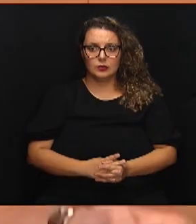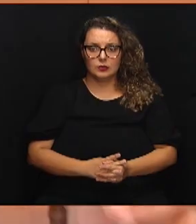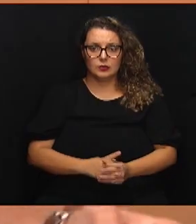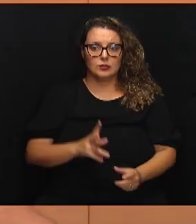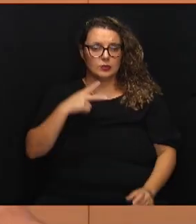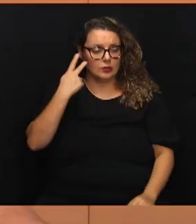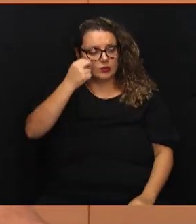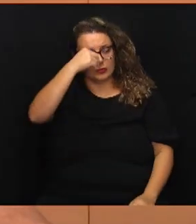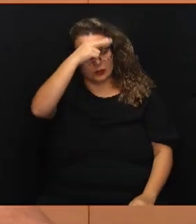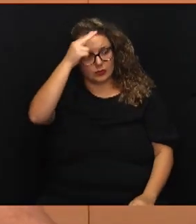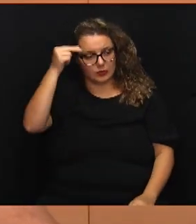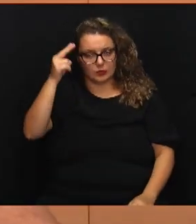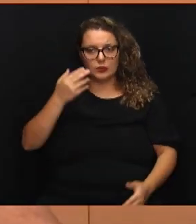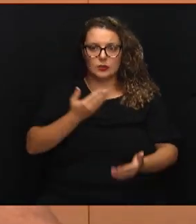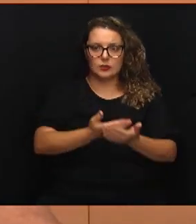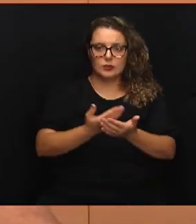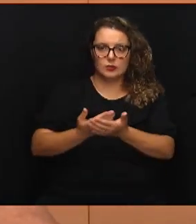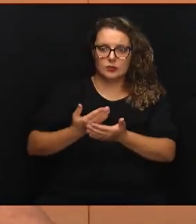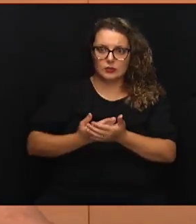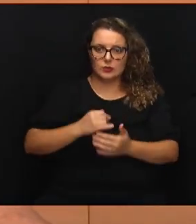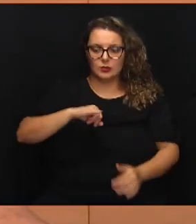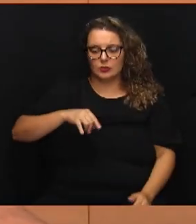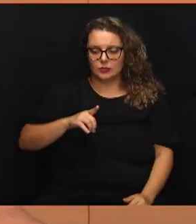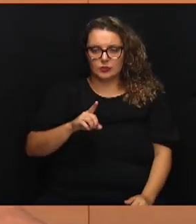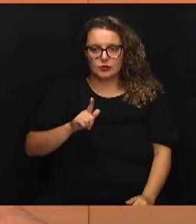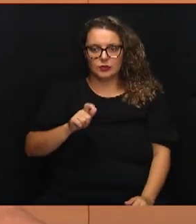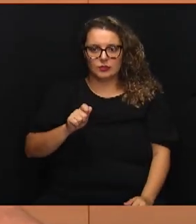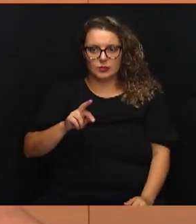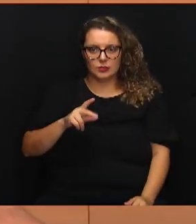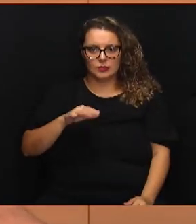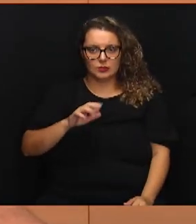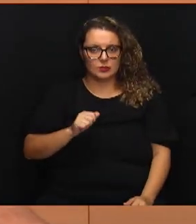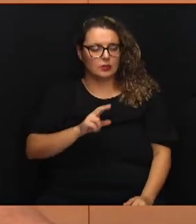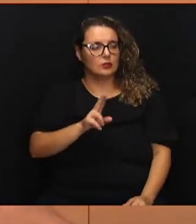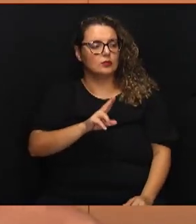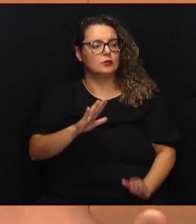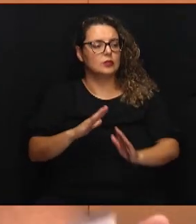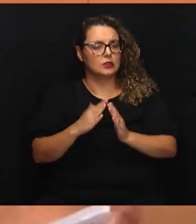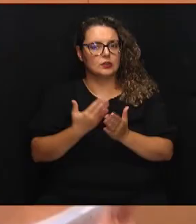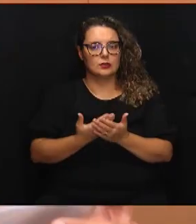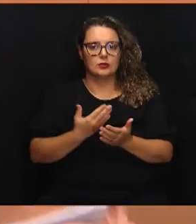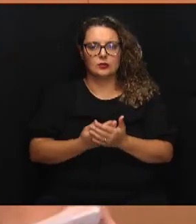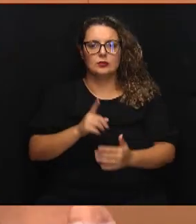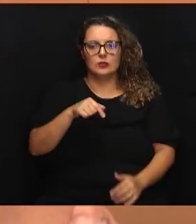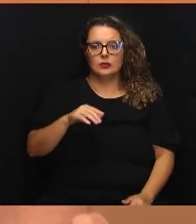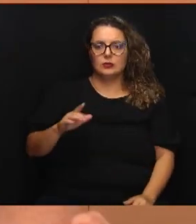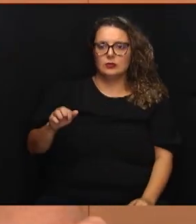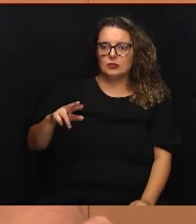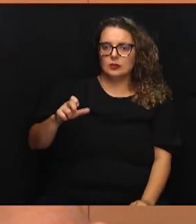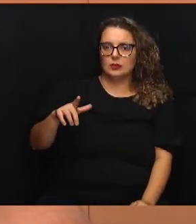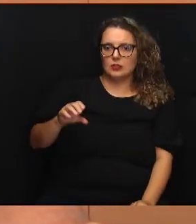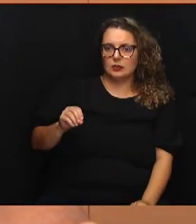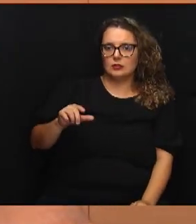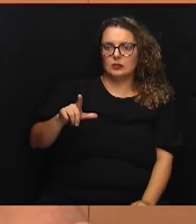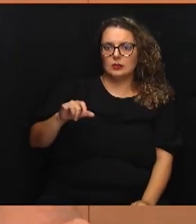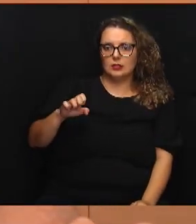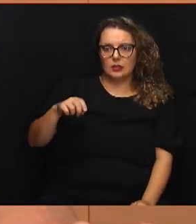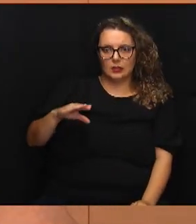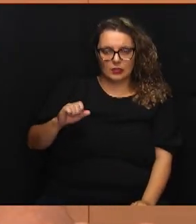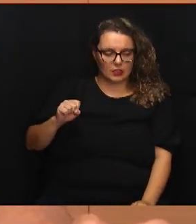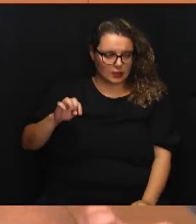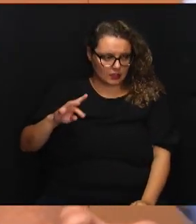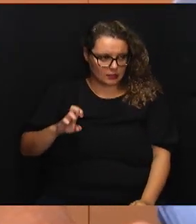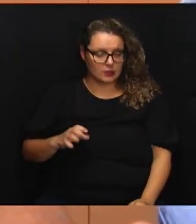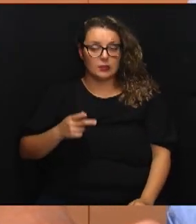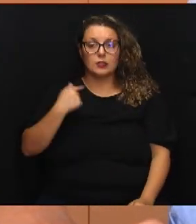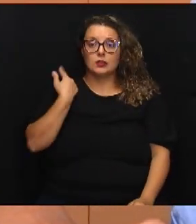Nick estudou no Jardim Garcia. Como é o nome da escola, vereador? Carlos Lencastre. Isso, Carlos Lencastre. E lá nós falamos também de